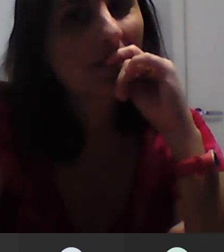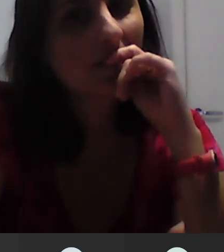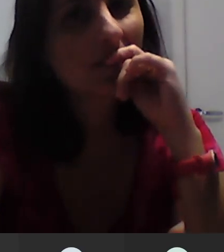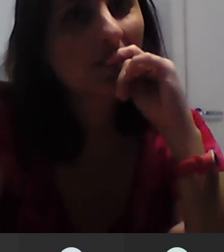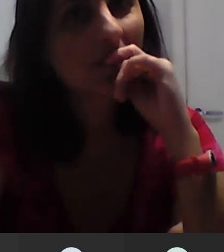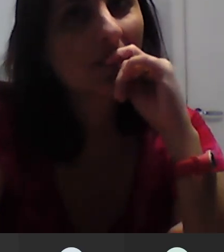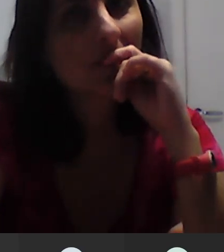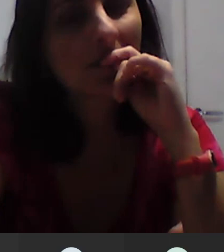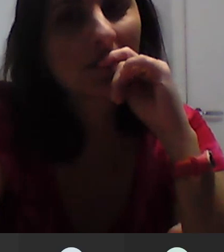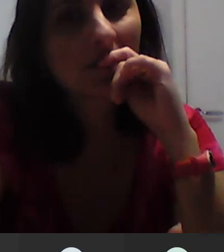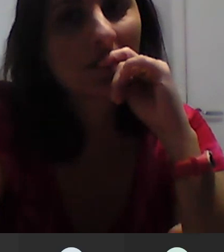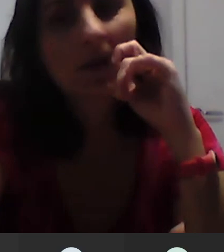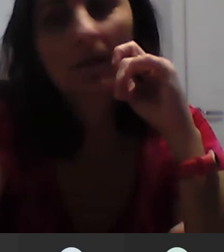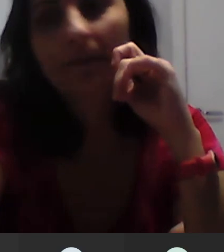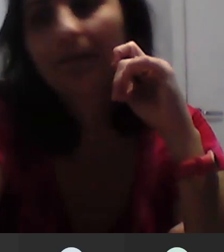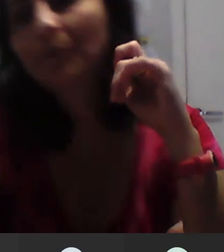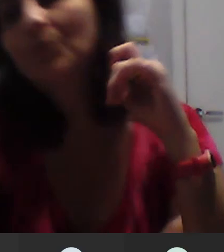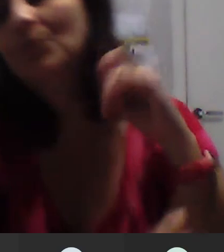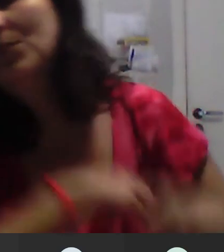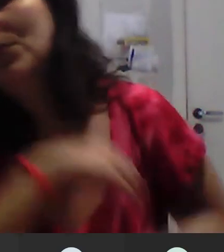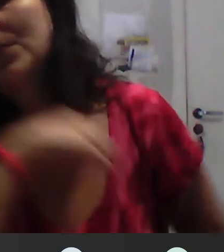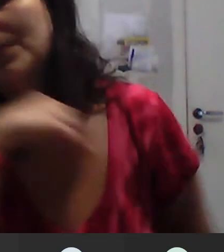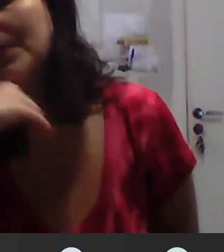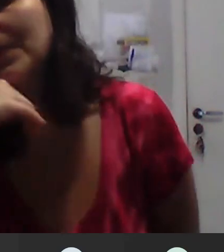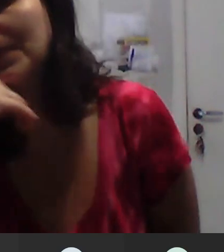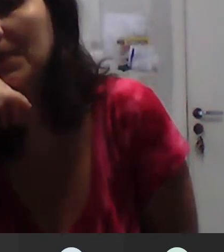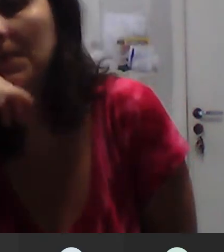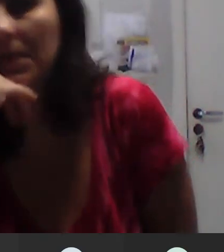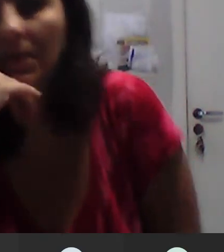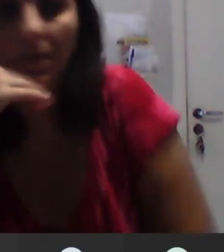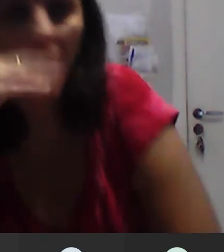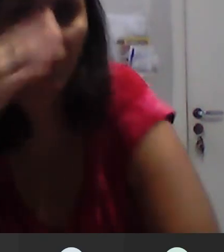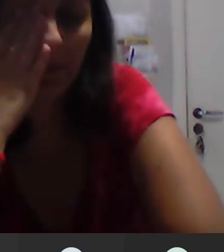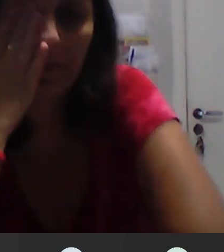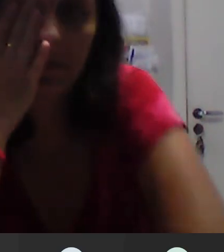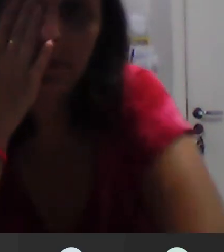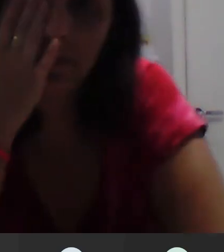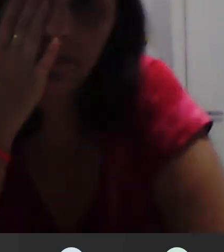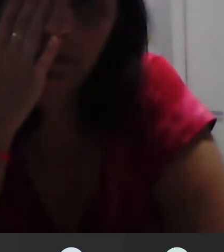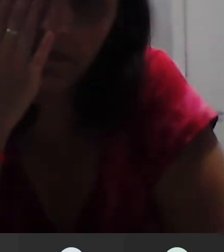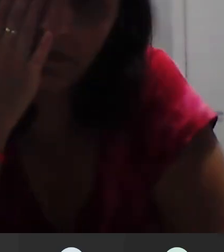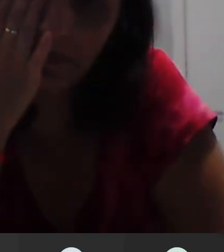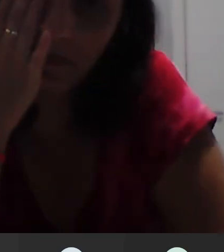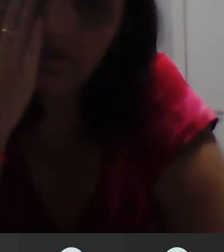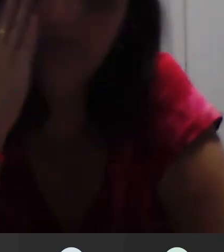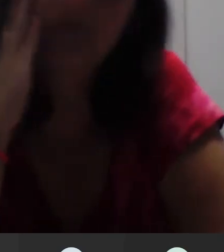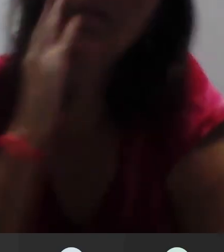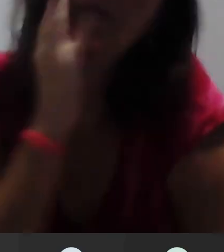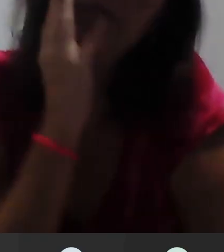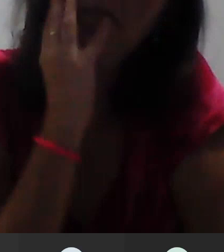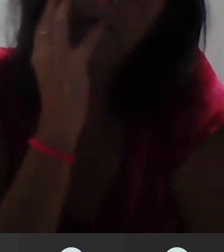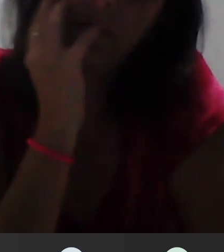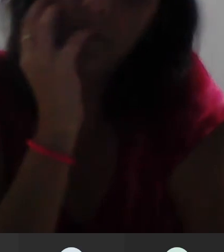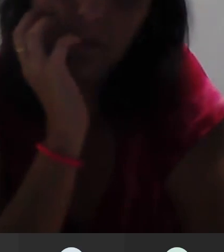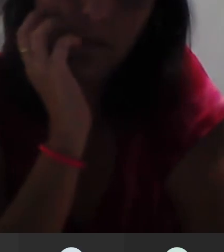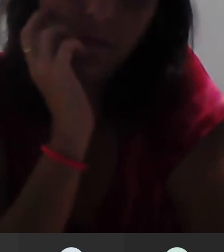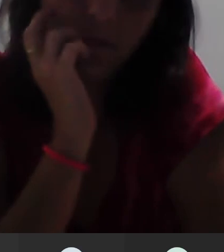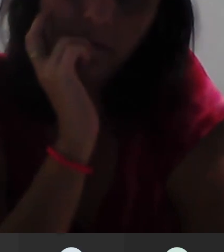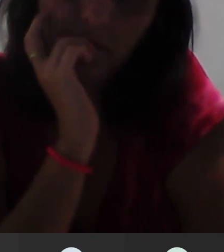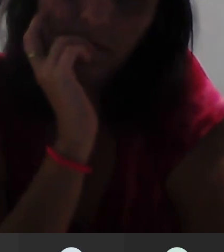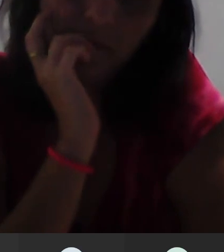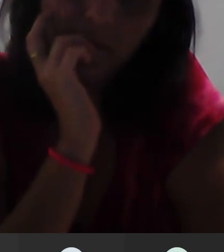nas próximas 4 semanas, vocês terão apenas os encontros das segundas-feiras, né, para